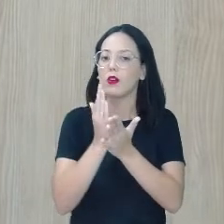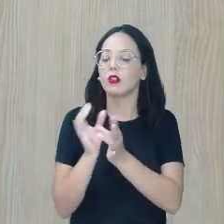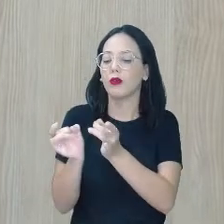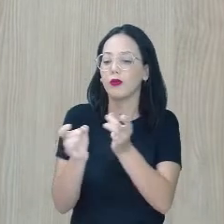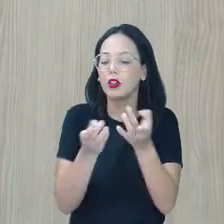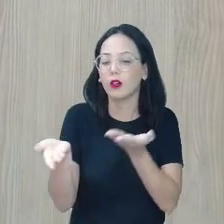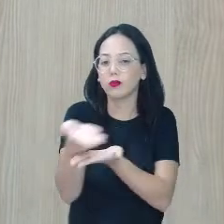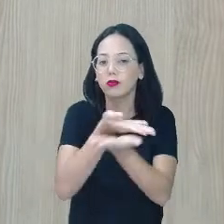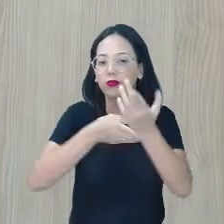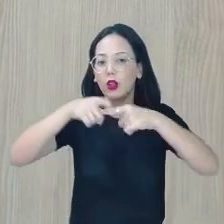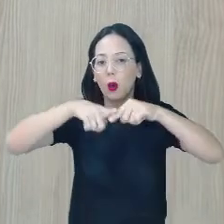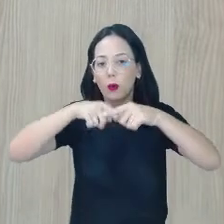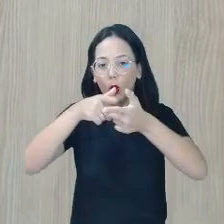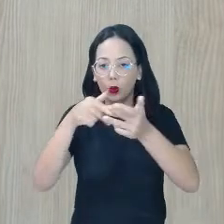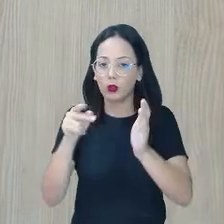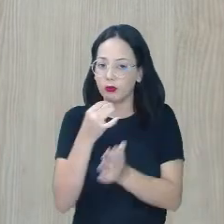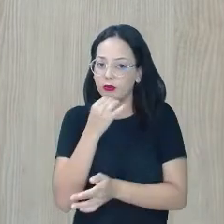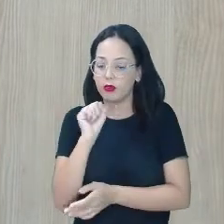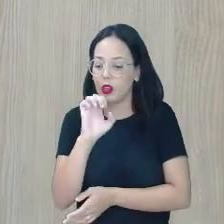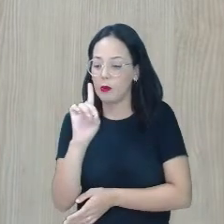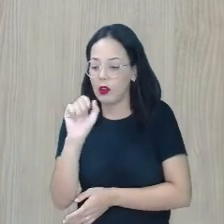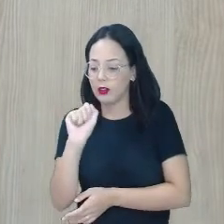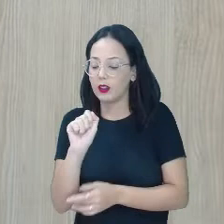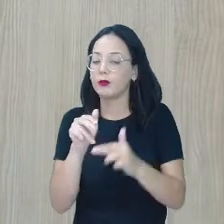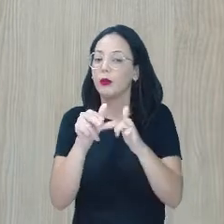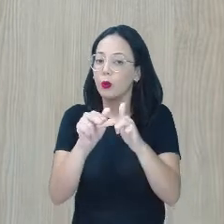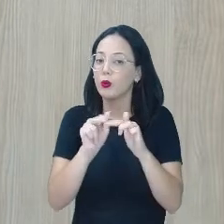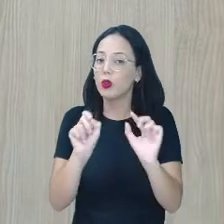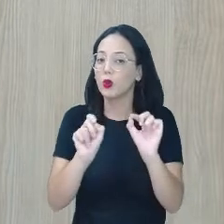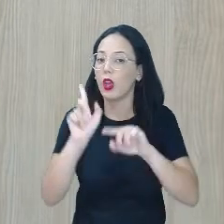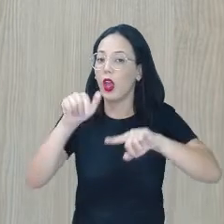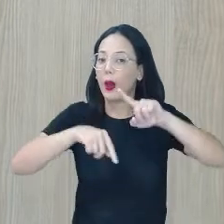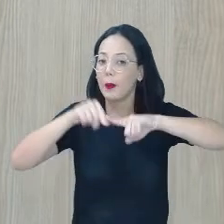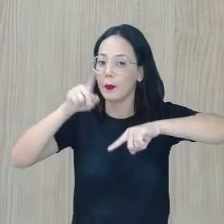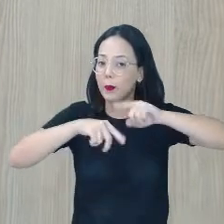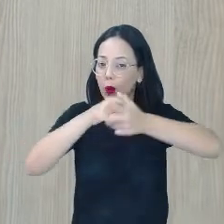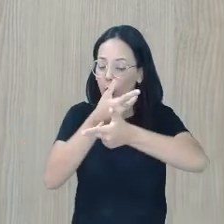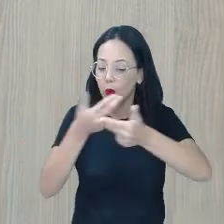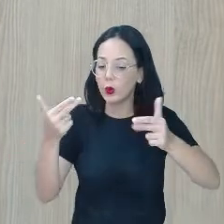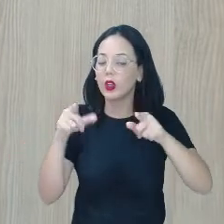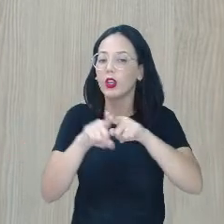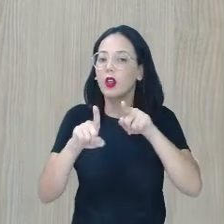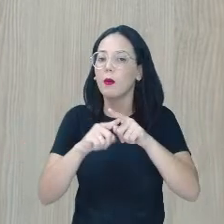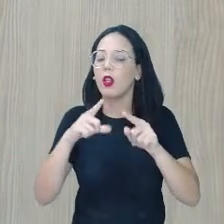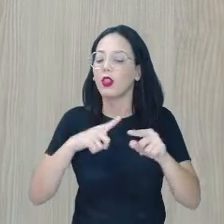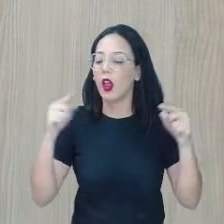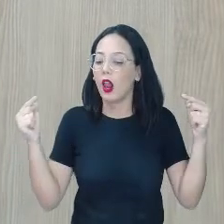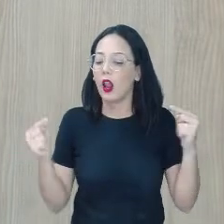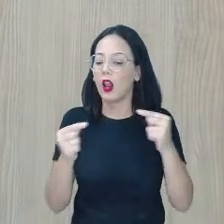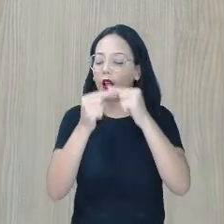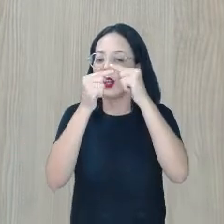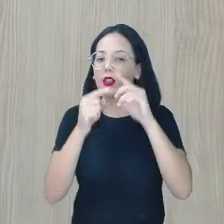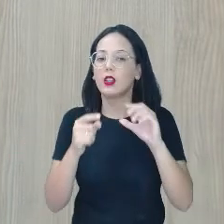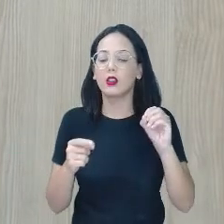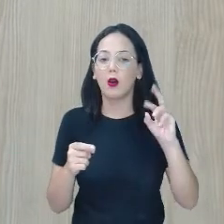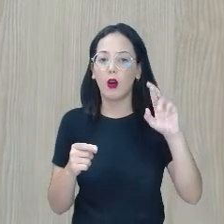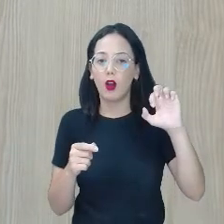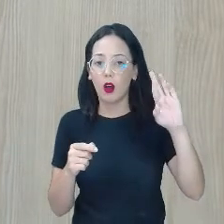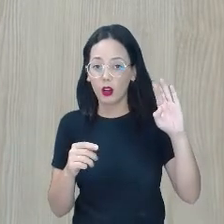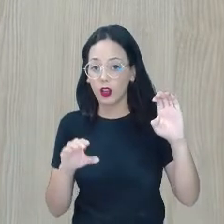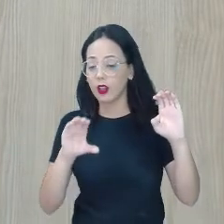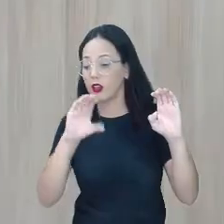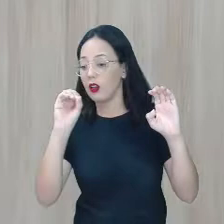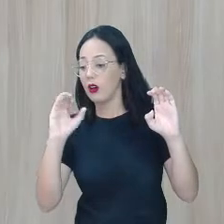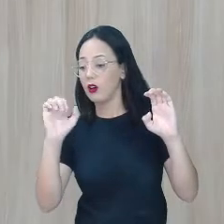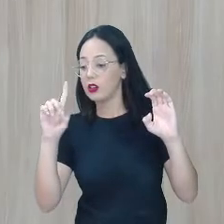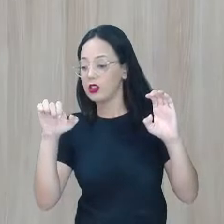produtos como, por exemplo, a seda, né? Então, é um produto que acabou significando essa ligação entre o Oriente e o Ocidente.